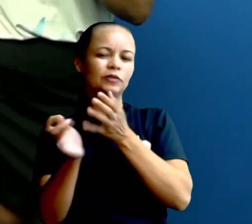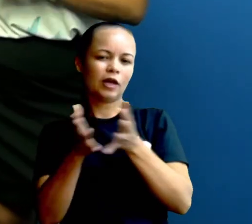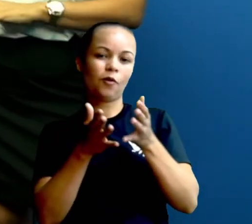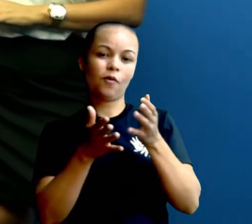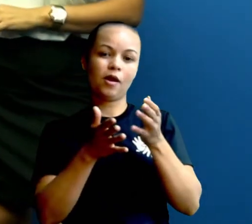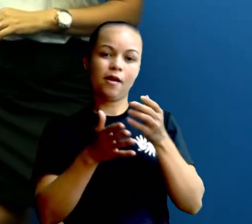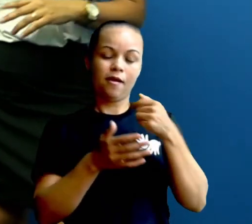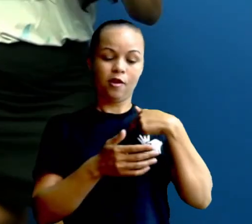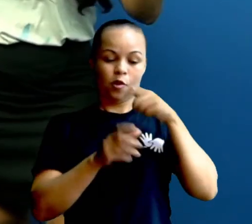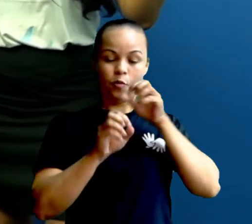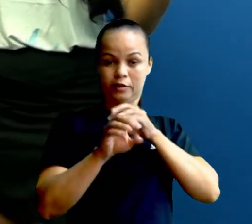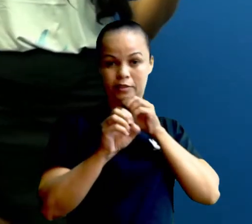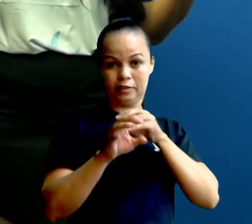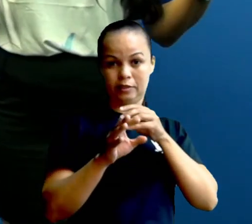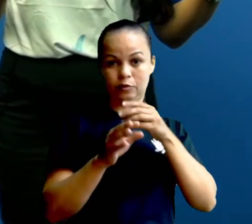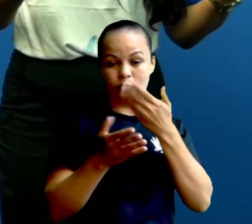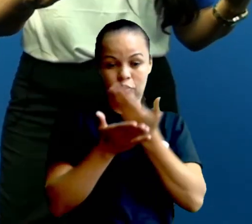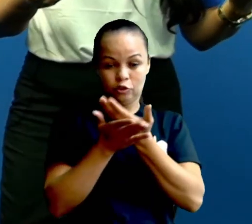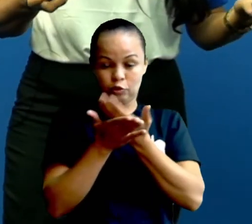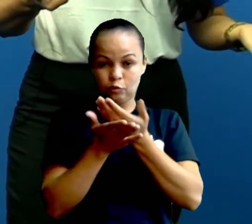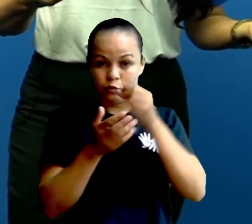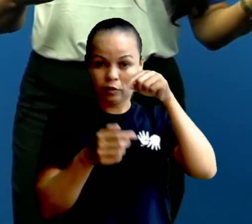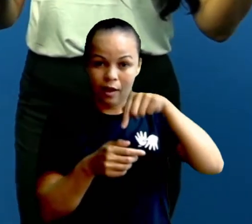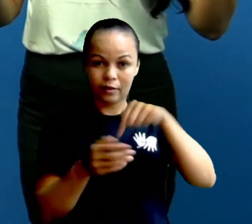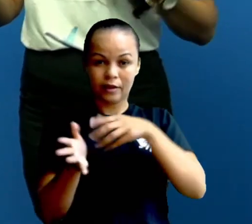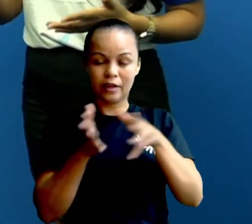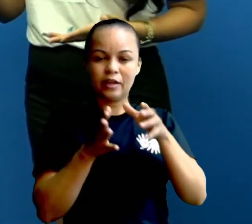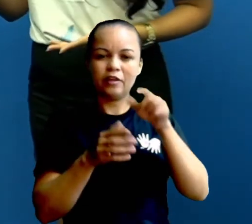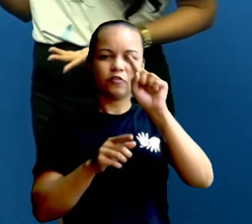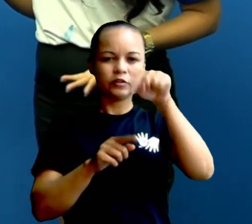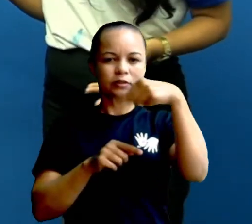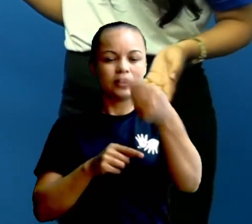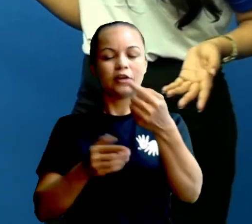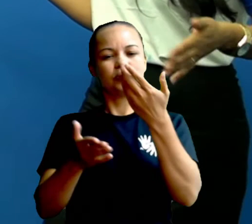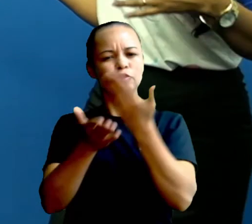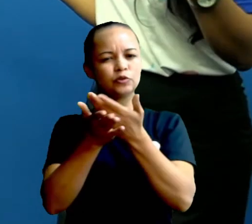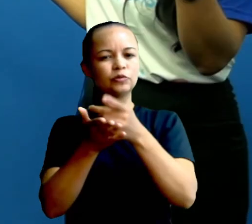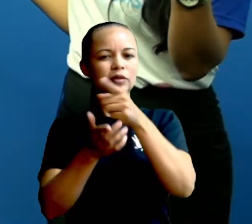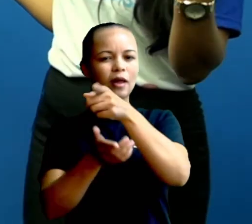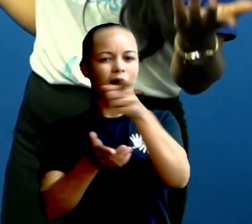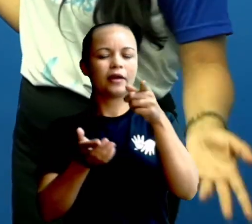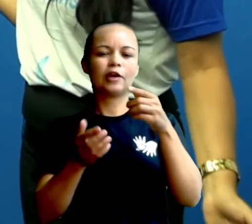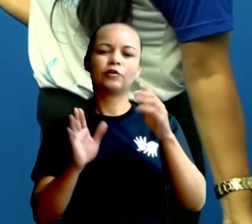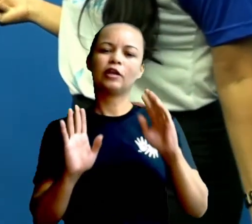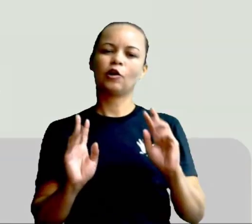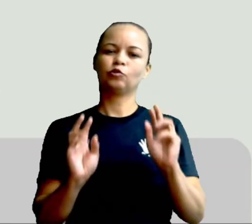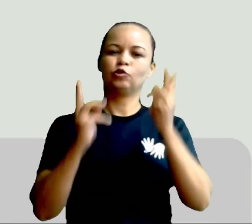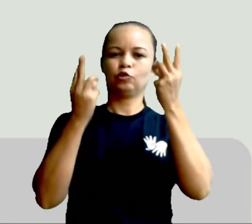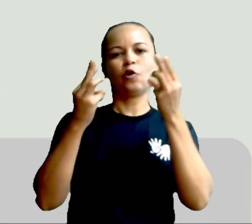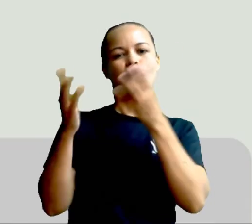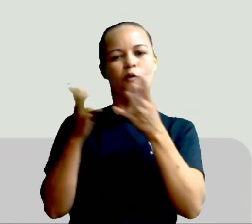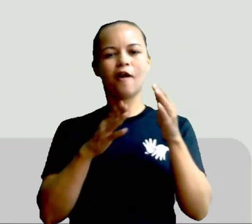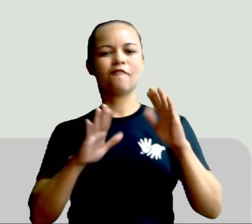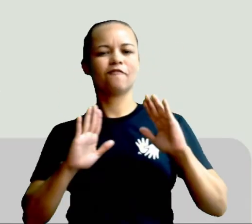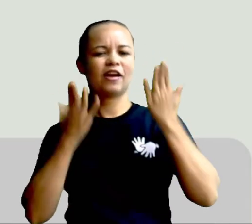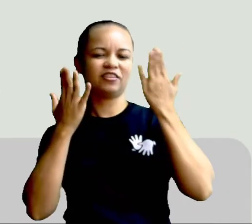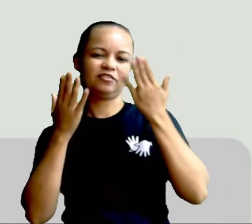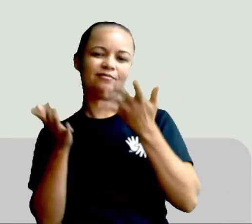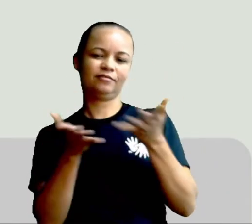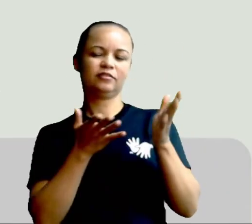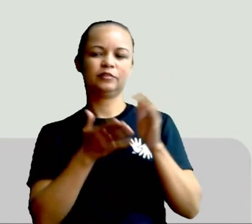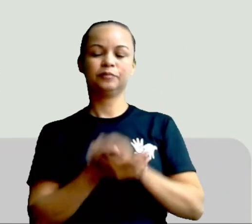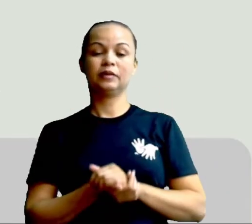A professora estuda daqui, vocês estudam daí, e quando chega aqui é aquele show, né? Aquela festa. Vamos agora